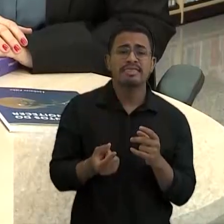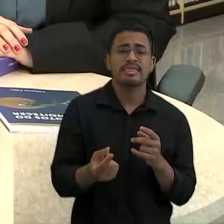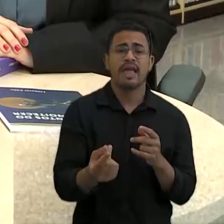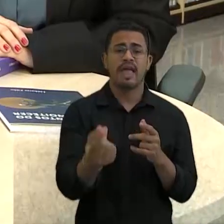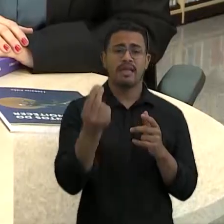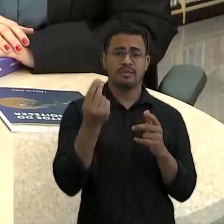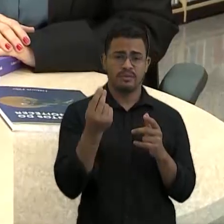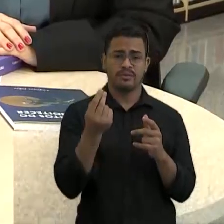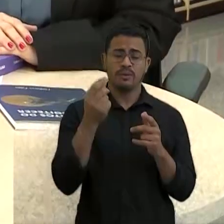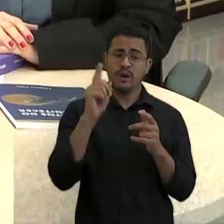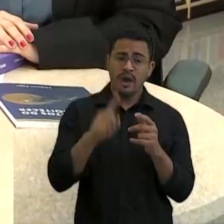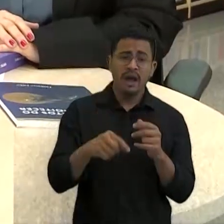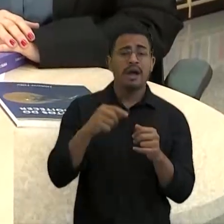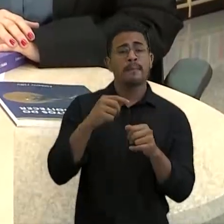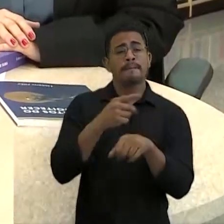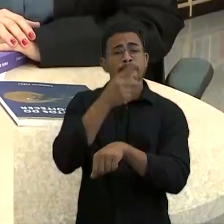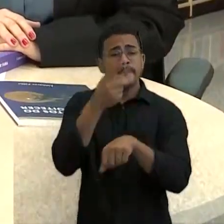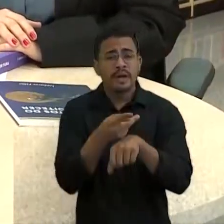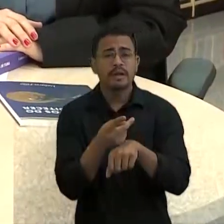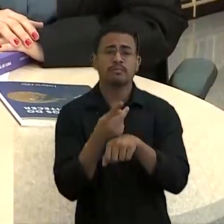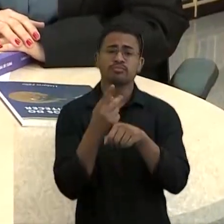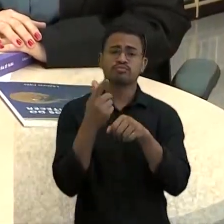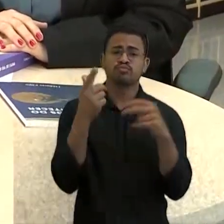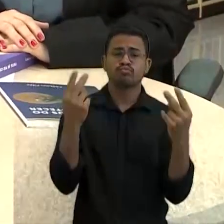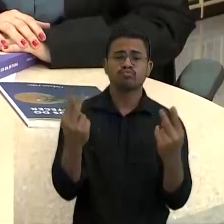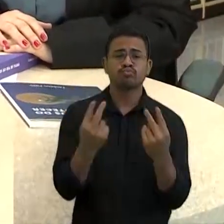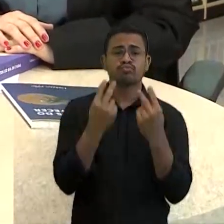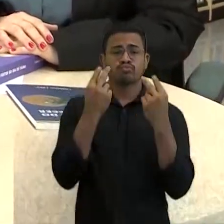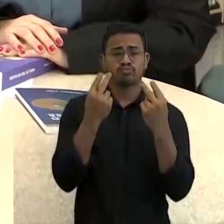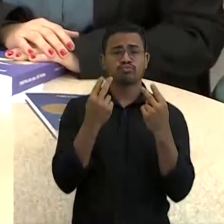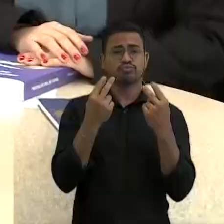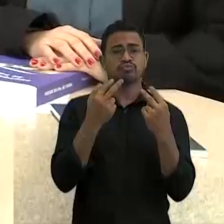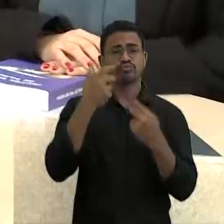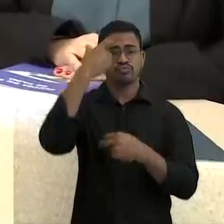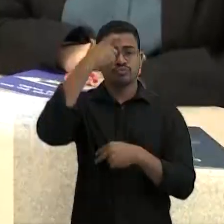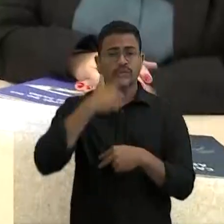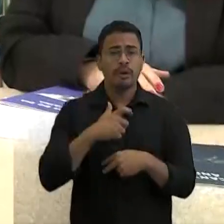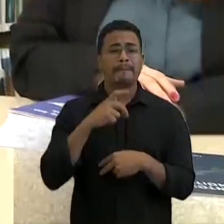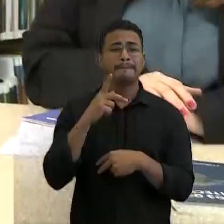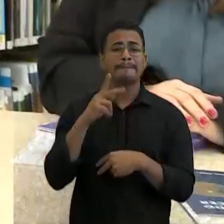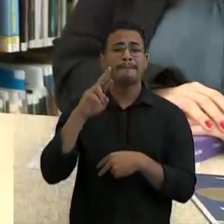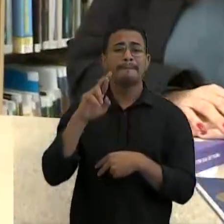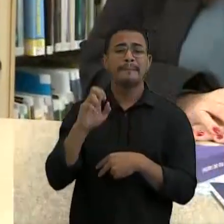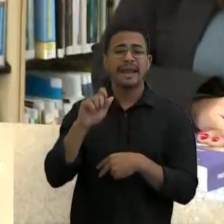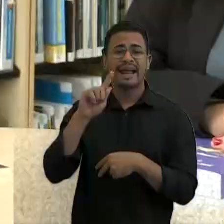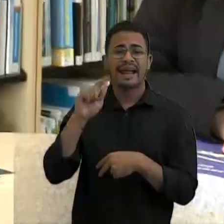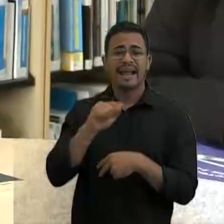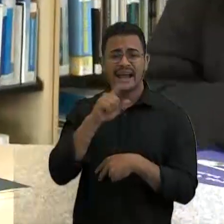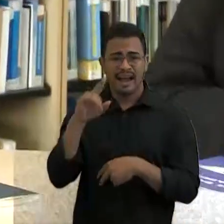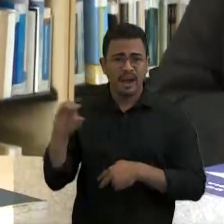vil ser conhecido por um pregão do ninho meu paterno.